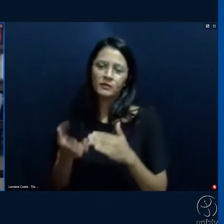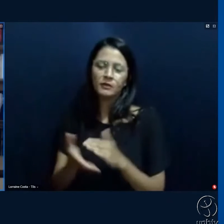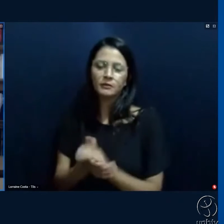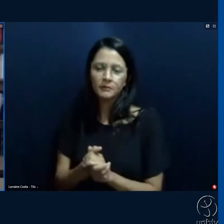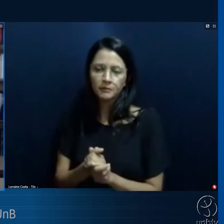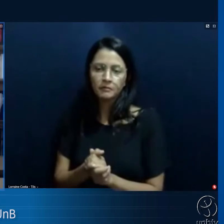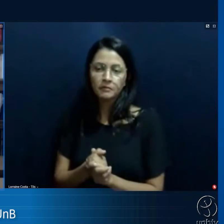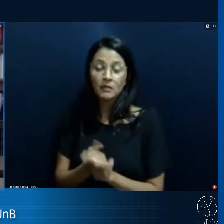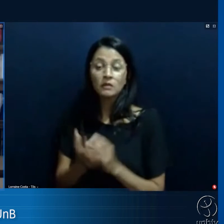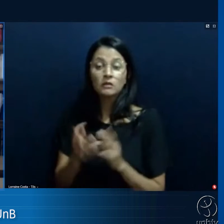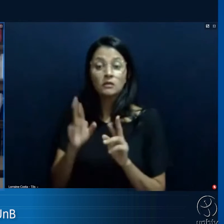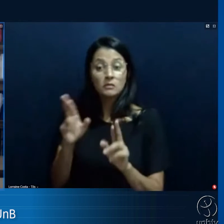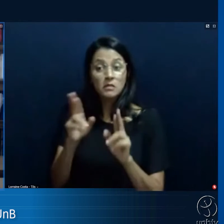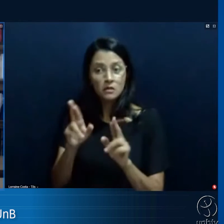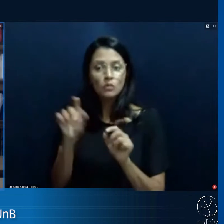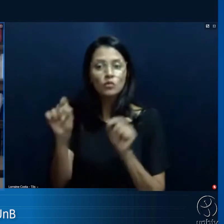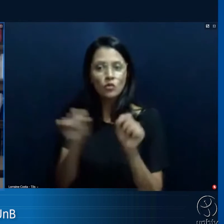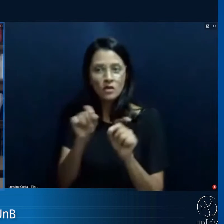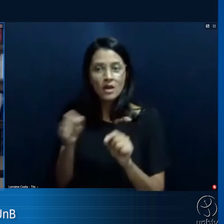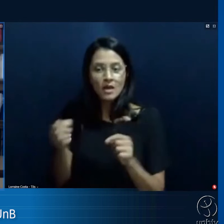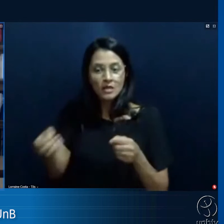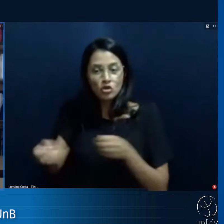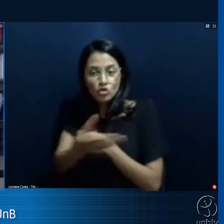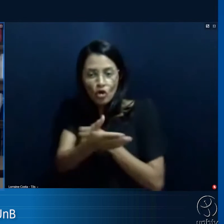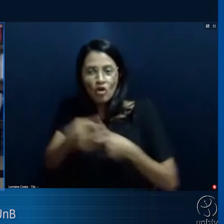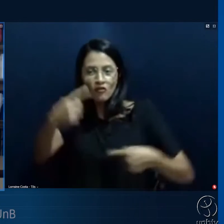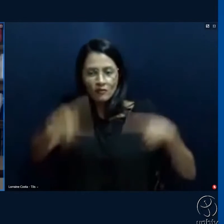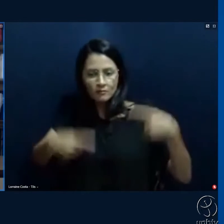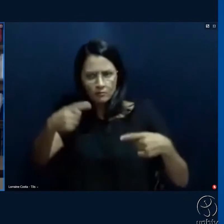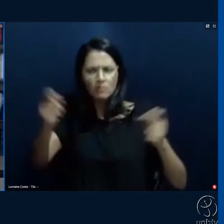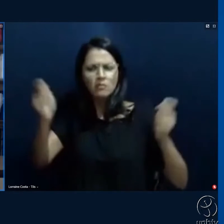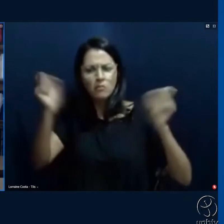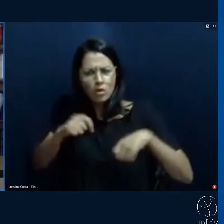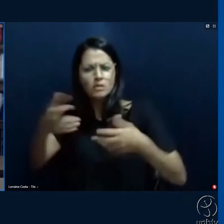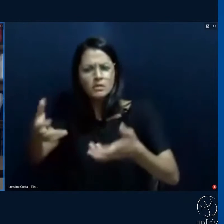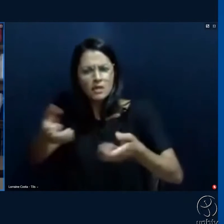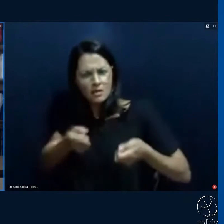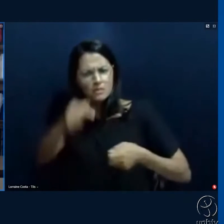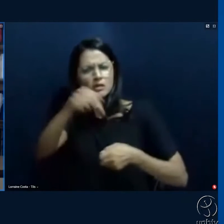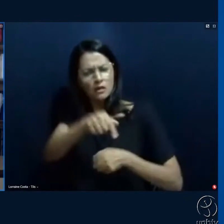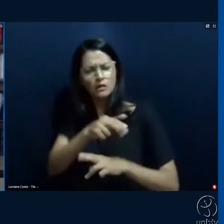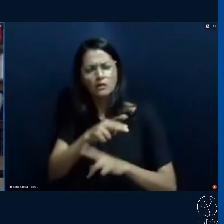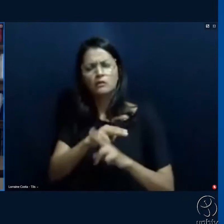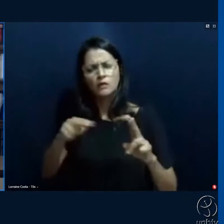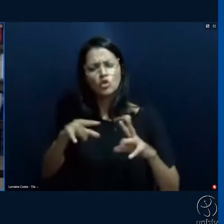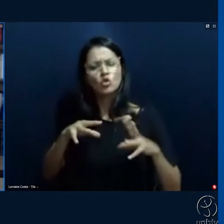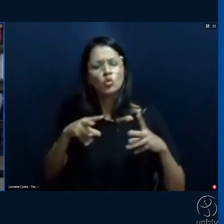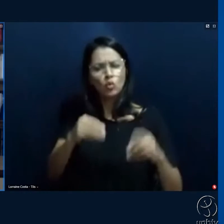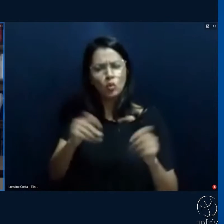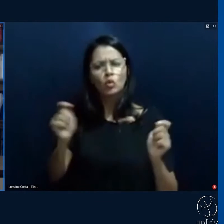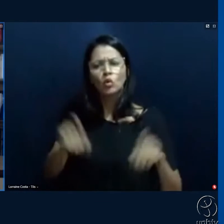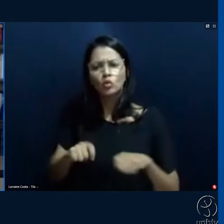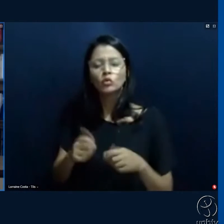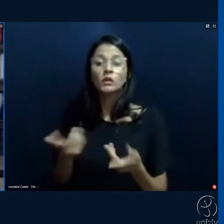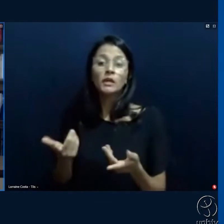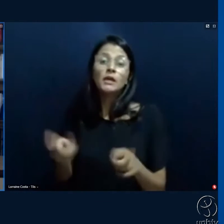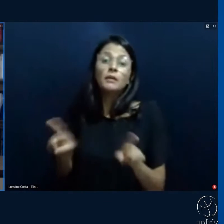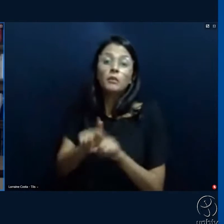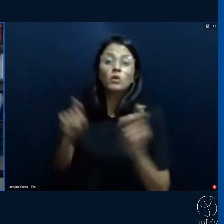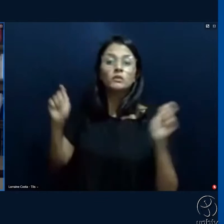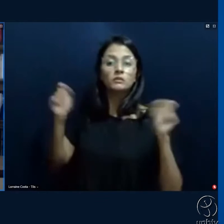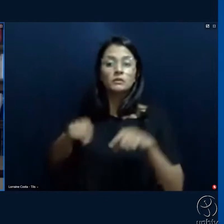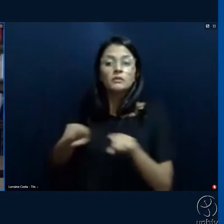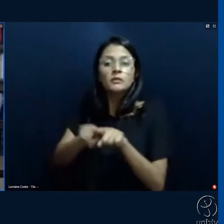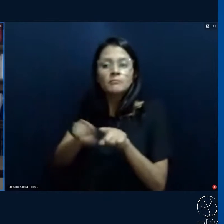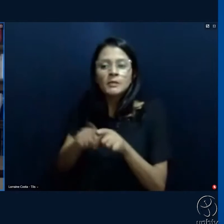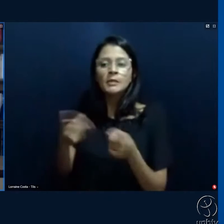Esperemos que as novas políticas sejam acolhidas por toda a universidade e que consigam responder